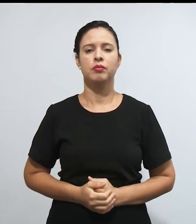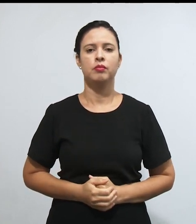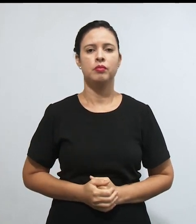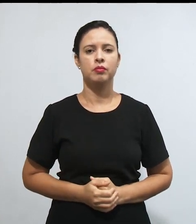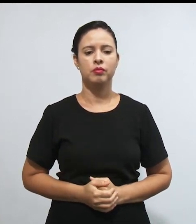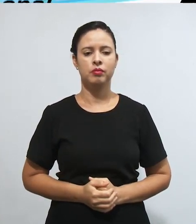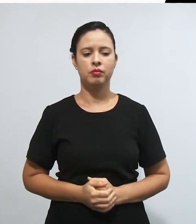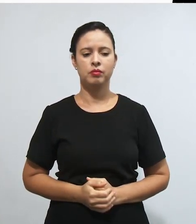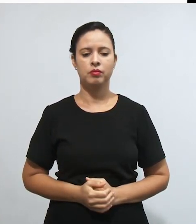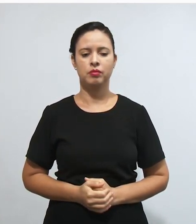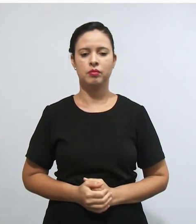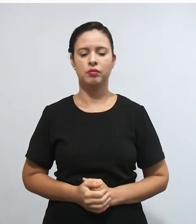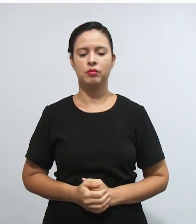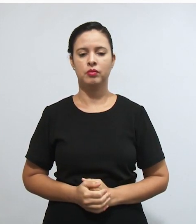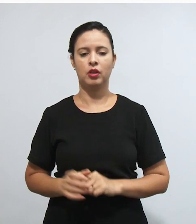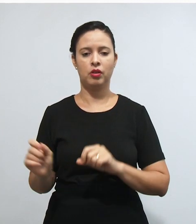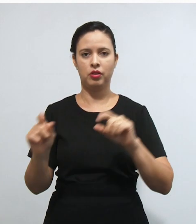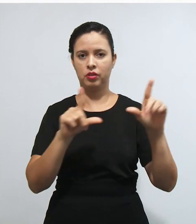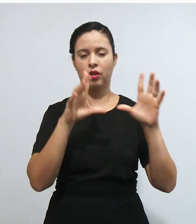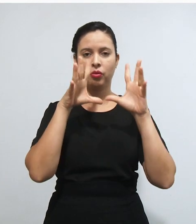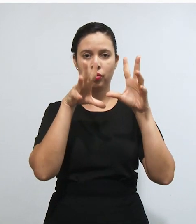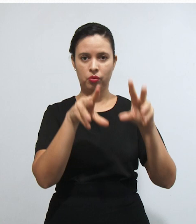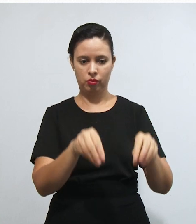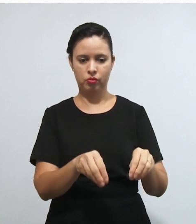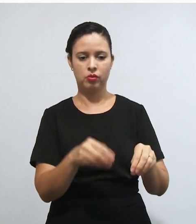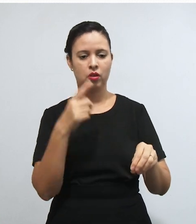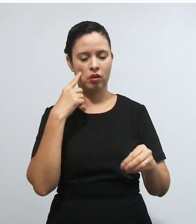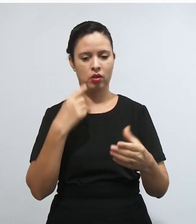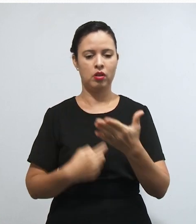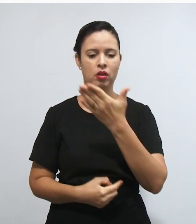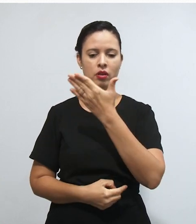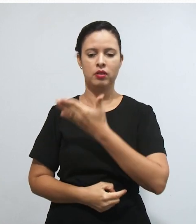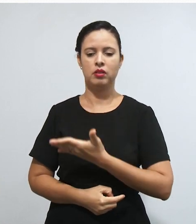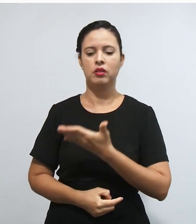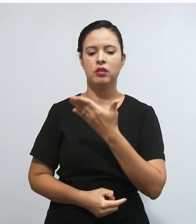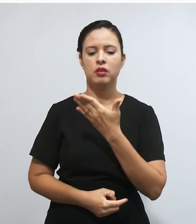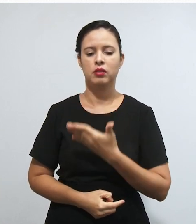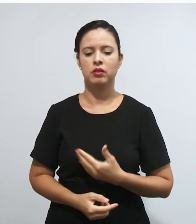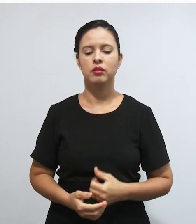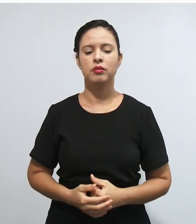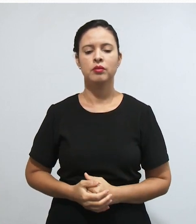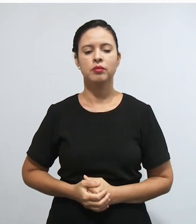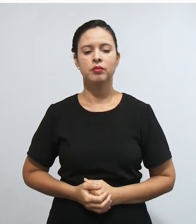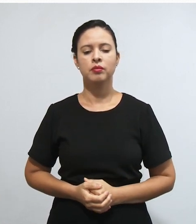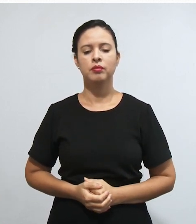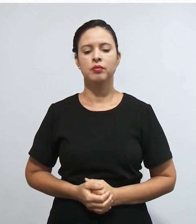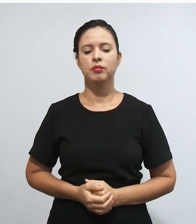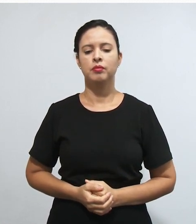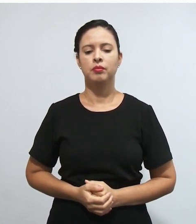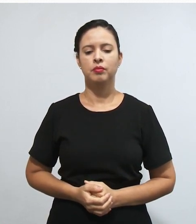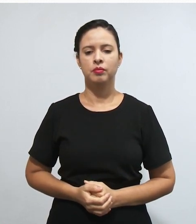ver. Vai entrar todo mundo, né? Todos eles entrando.